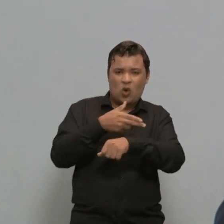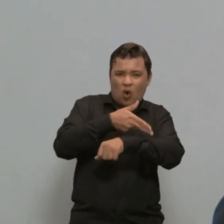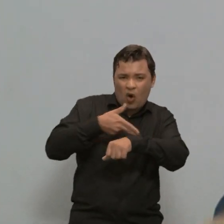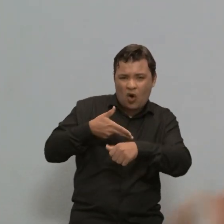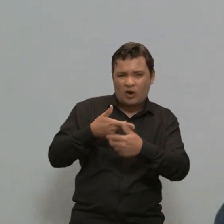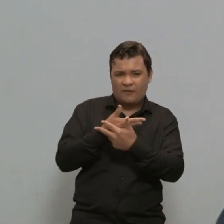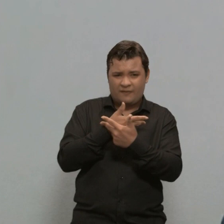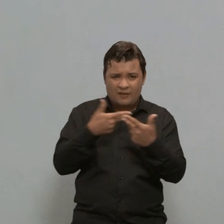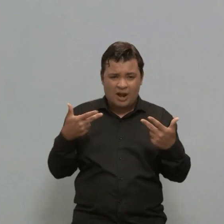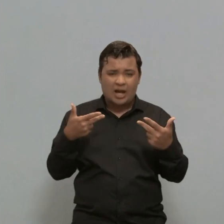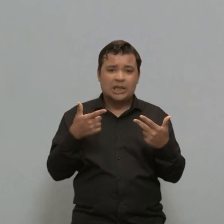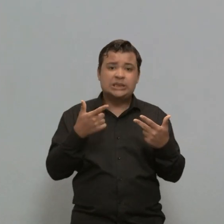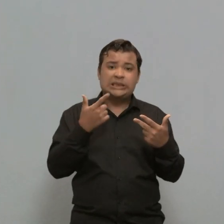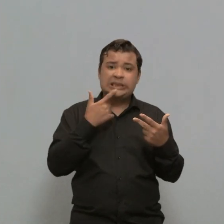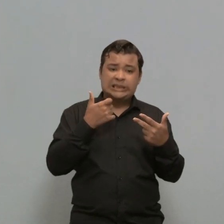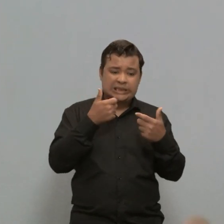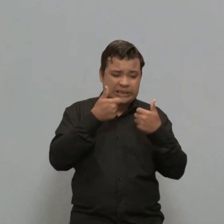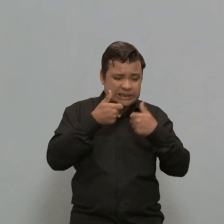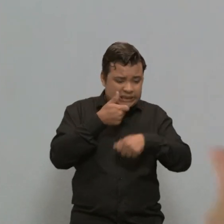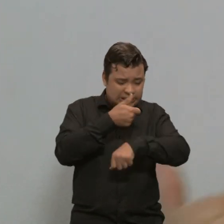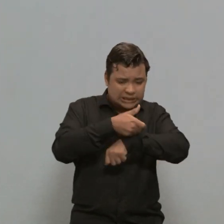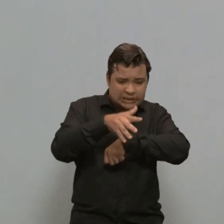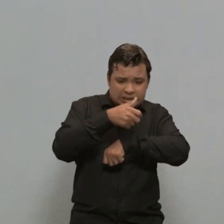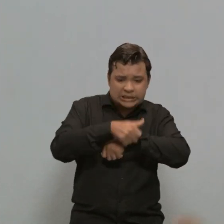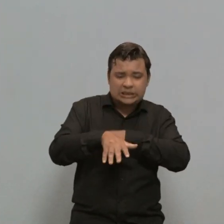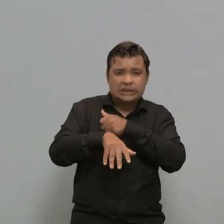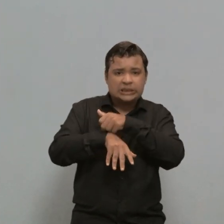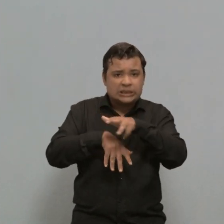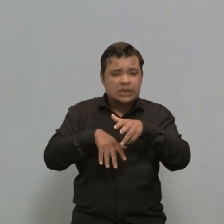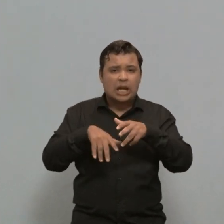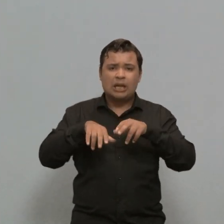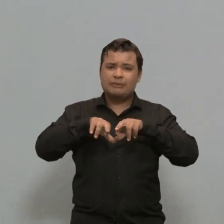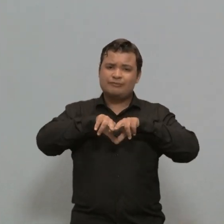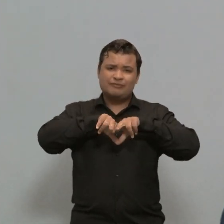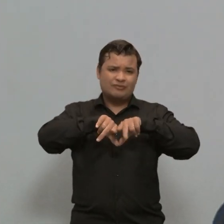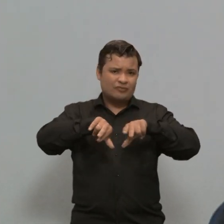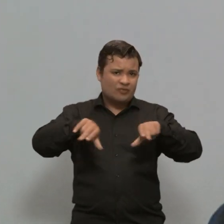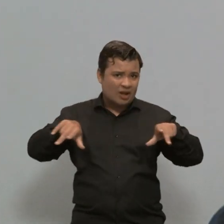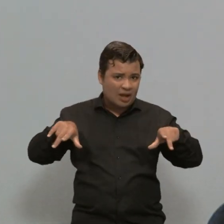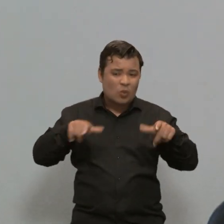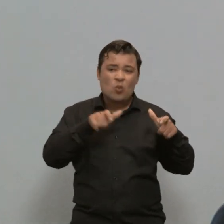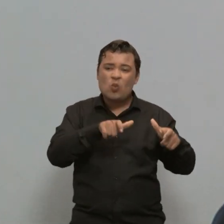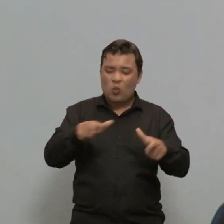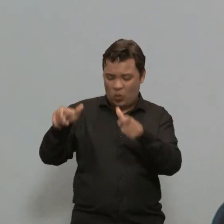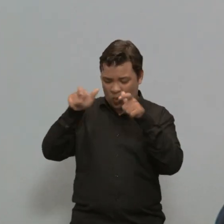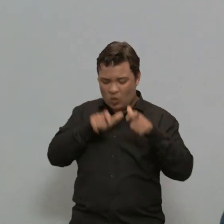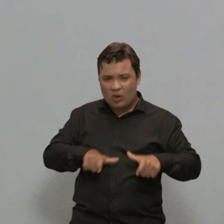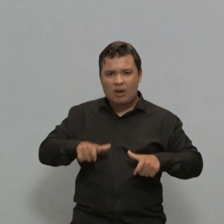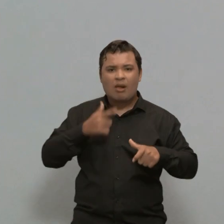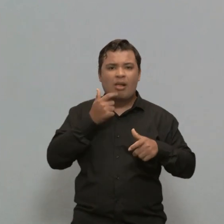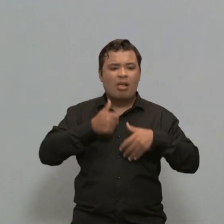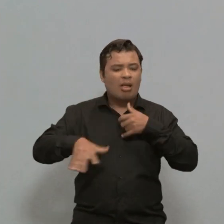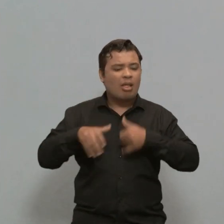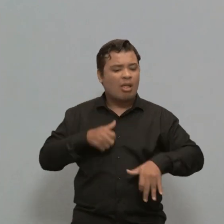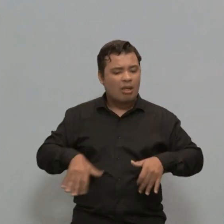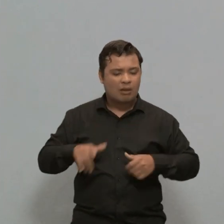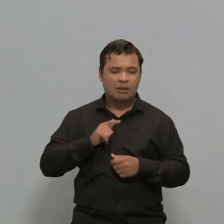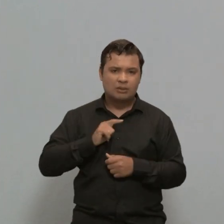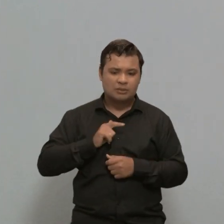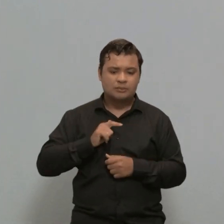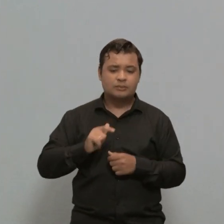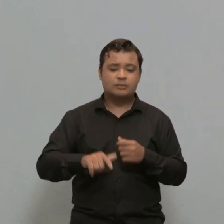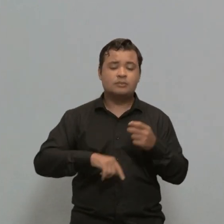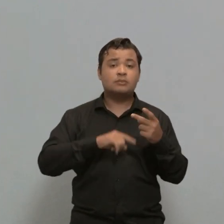ter sangramentos, sangramento anal, sangramento perianal, pode ter fissuras, pode ter ruptura no caso